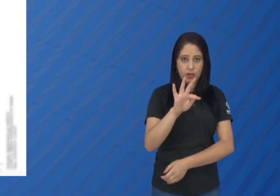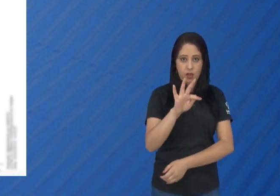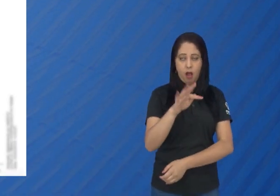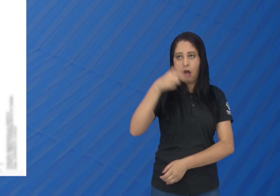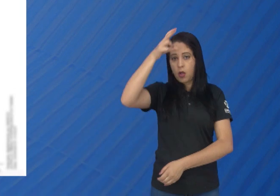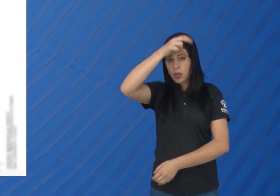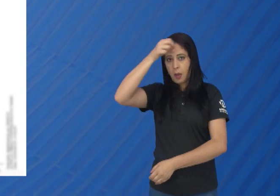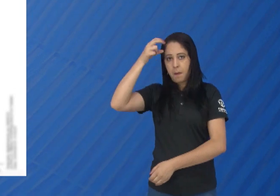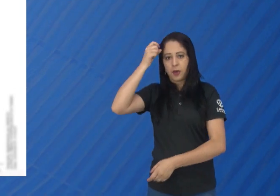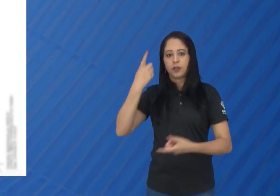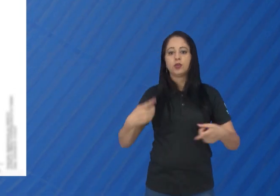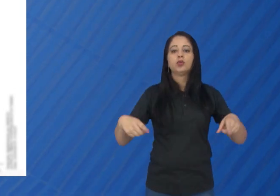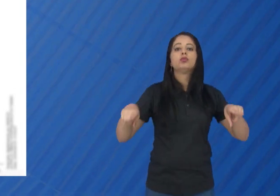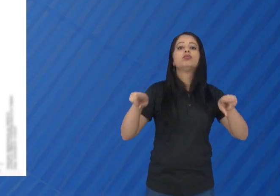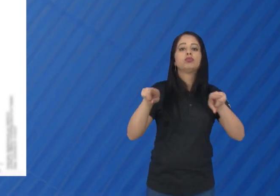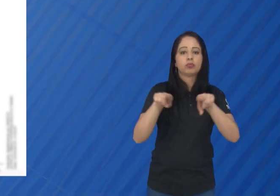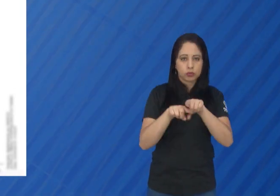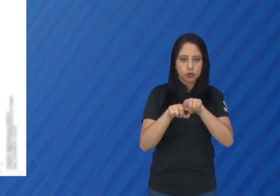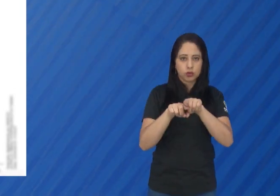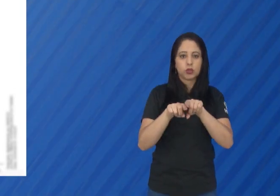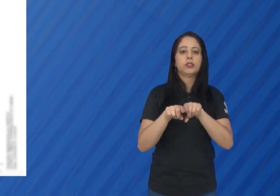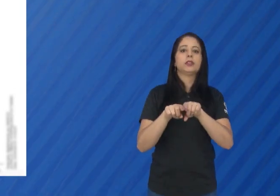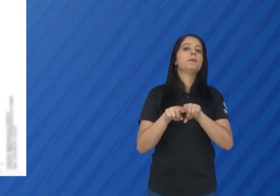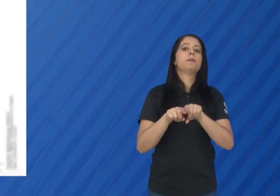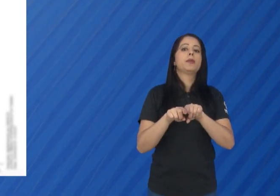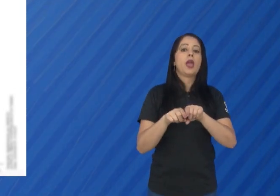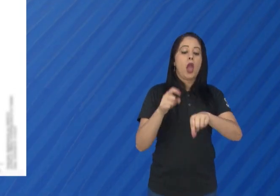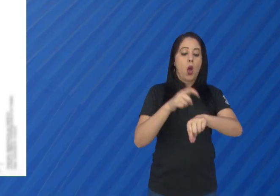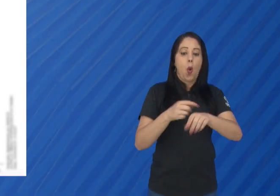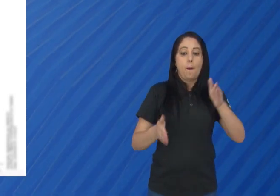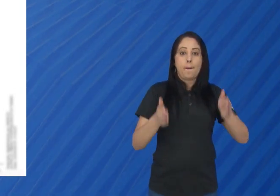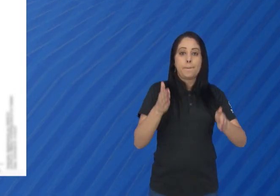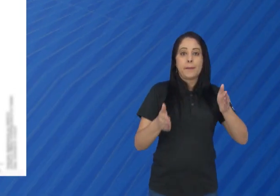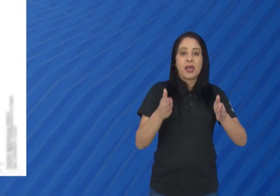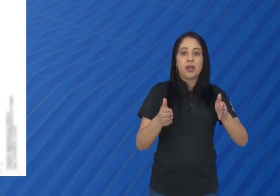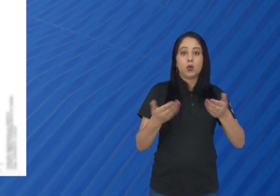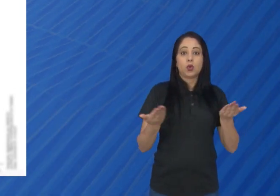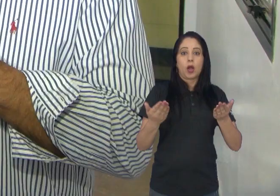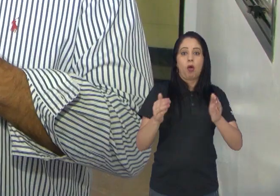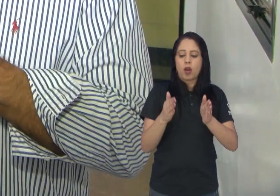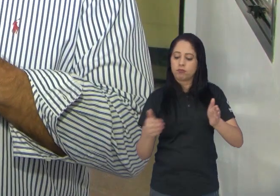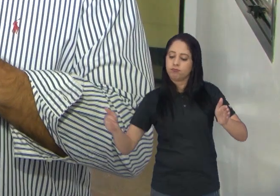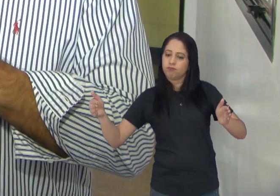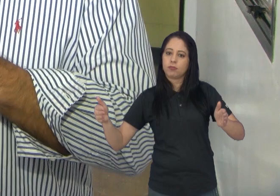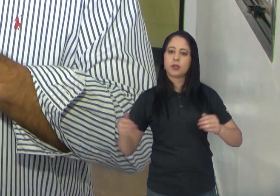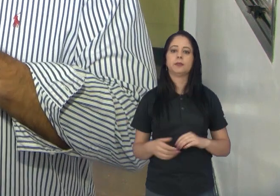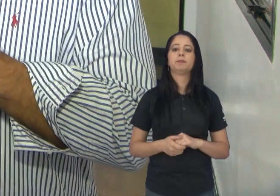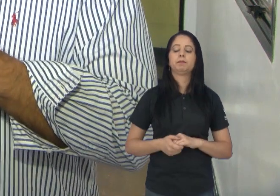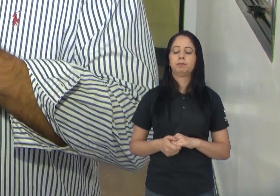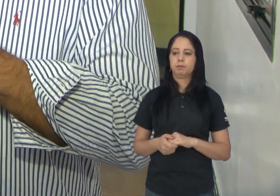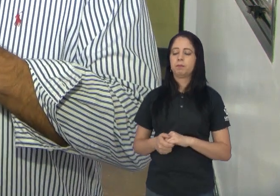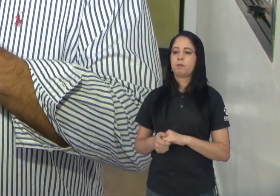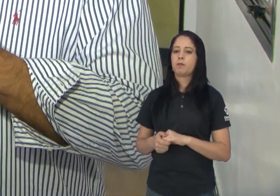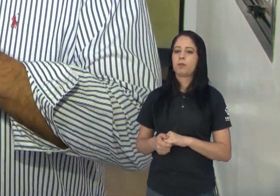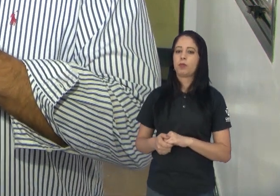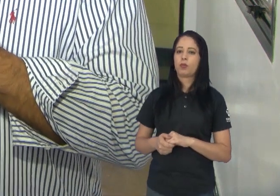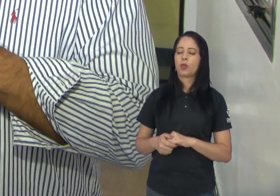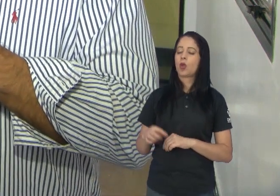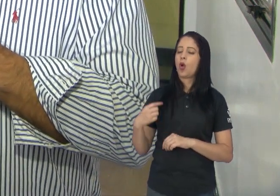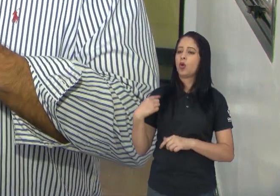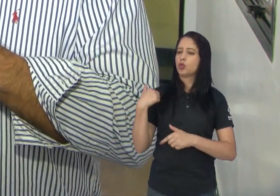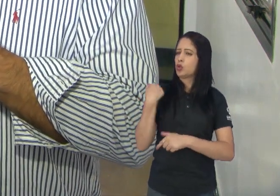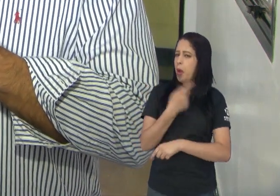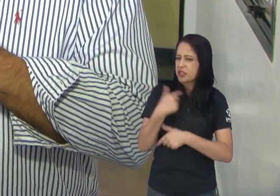federal para viabilizar a ampliação do horário de atendimento da saúde básica. Nosso trabalho é focado